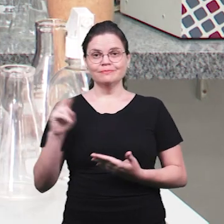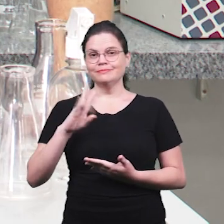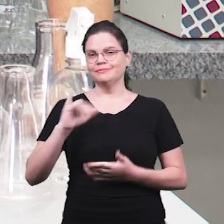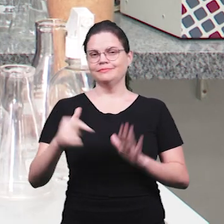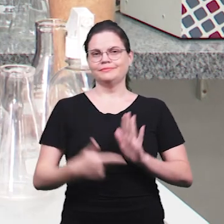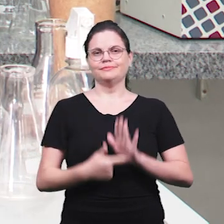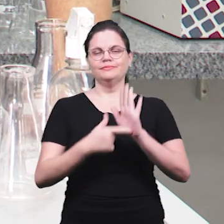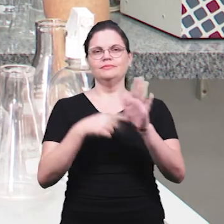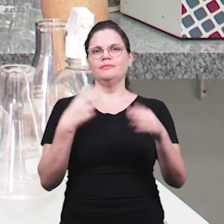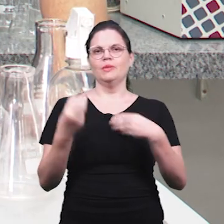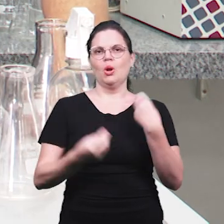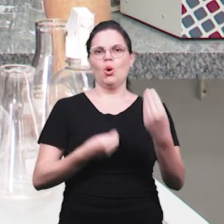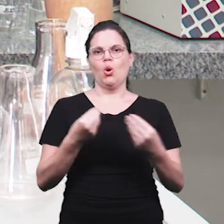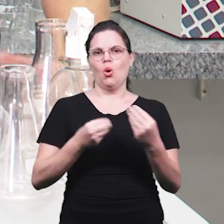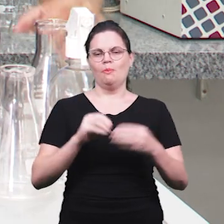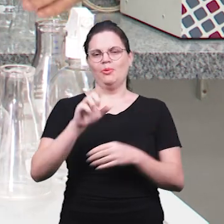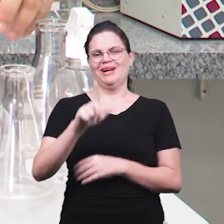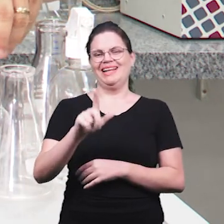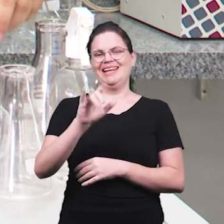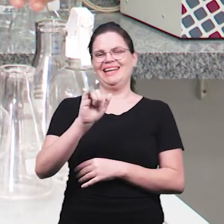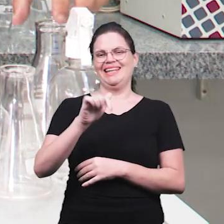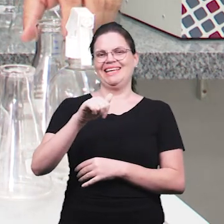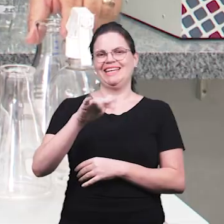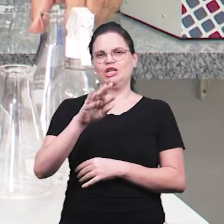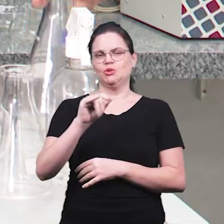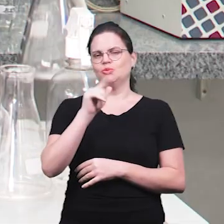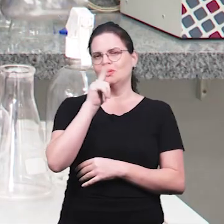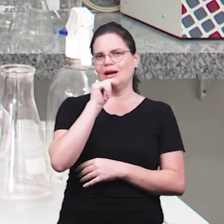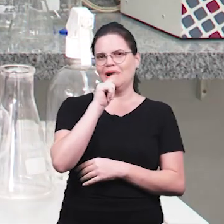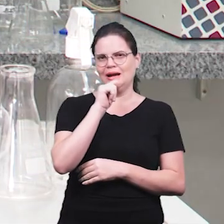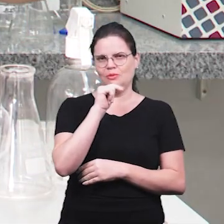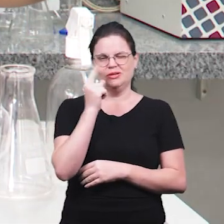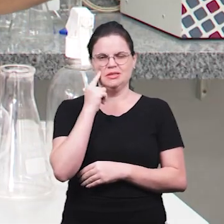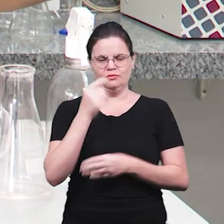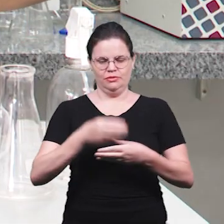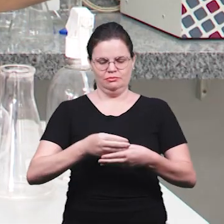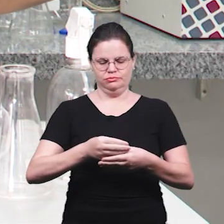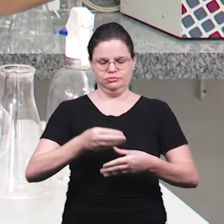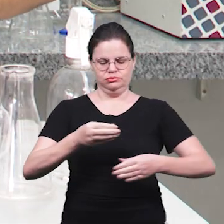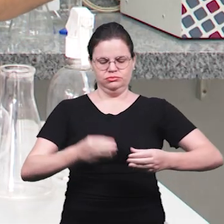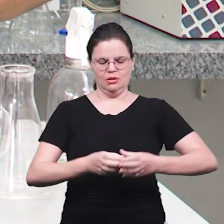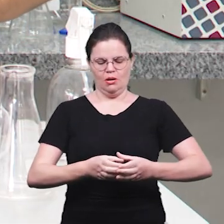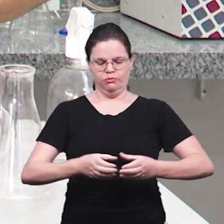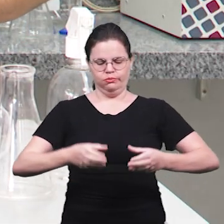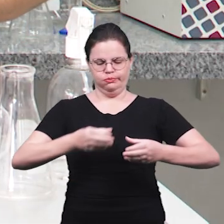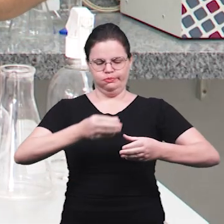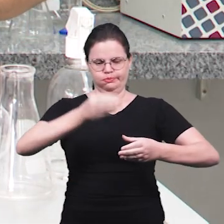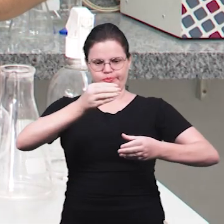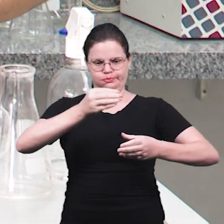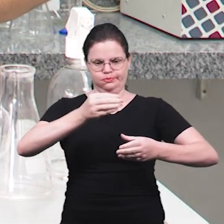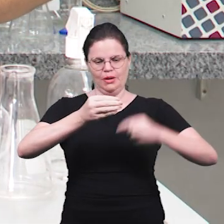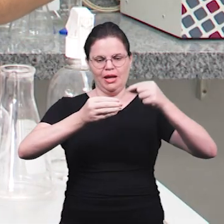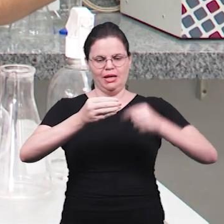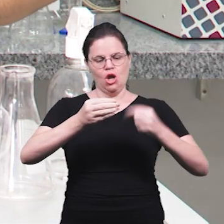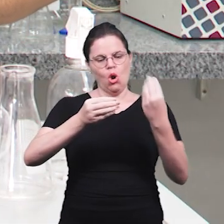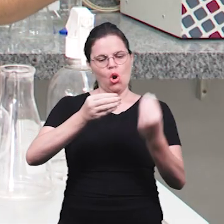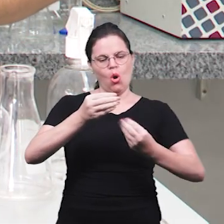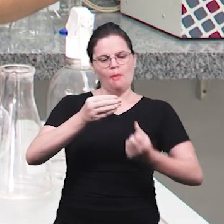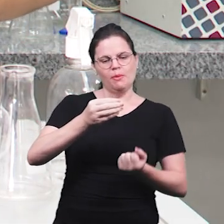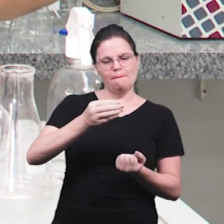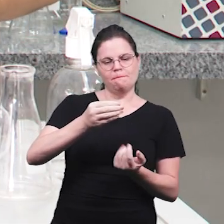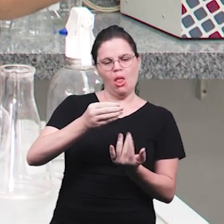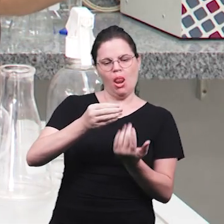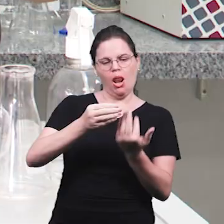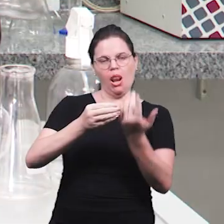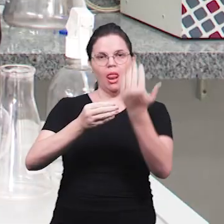demonstrar como que um líquido pode subir nesse becker aqui, desafiando até mesmo a gravidade. Vamos tentar? E